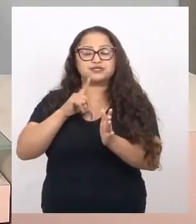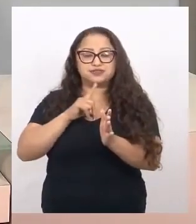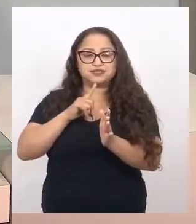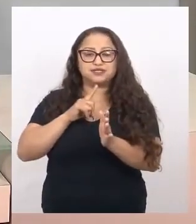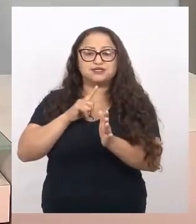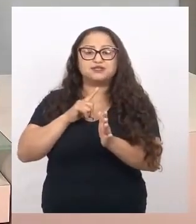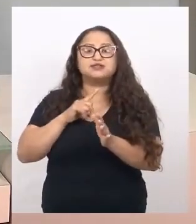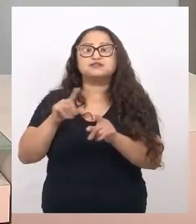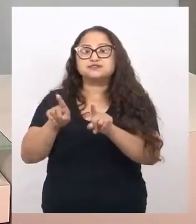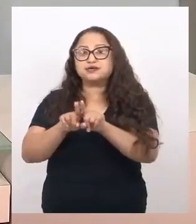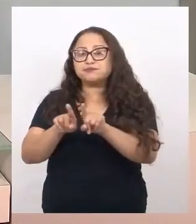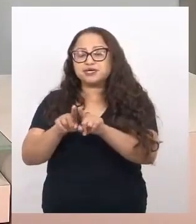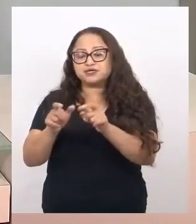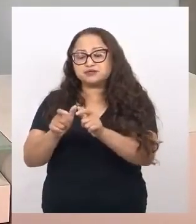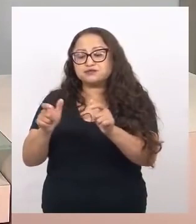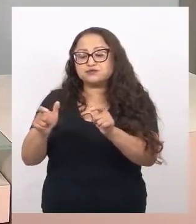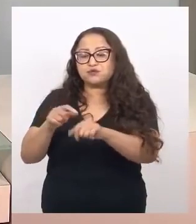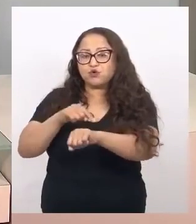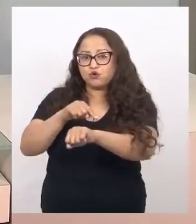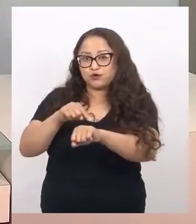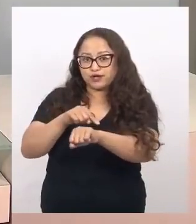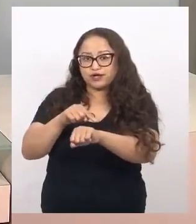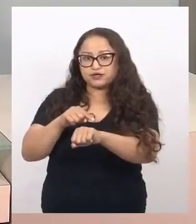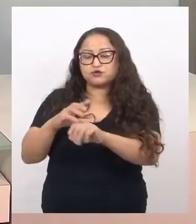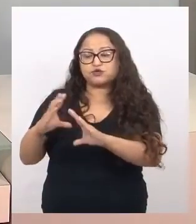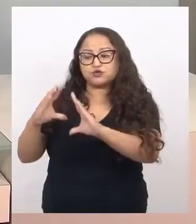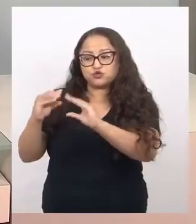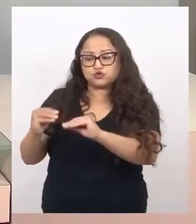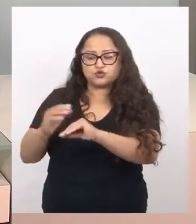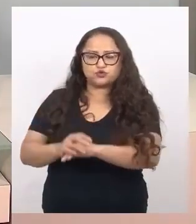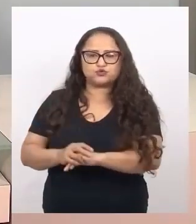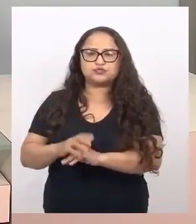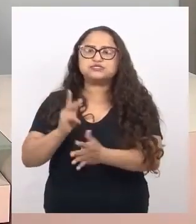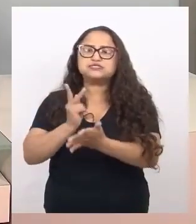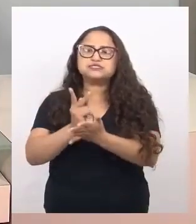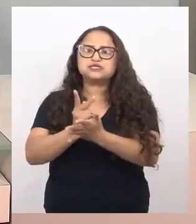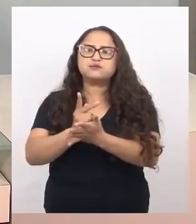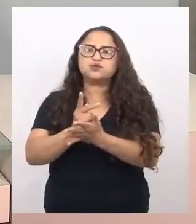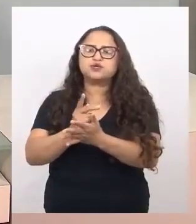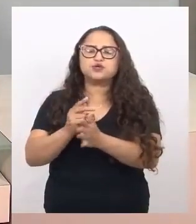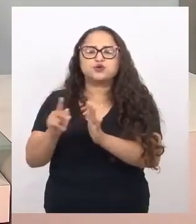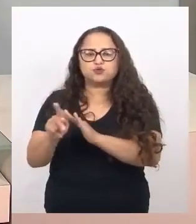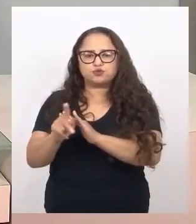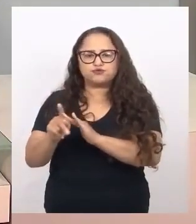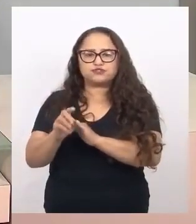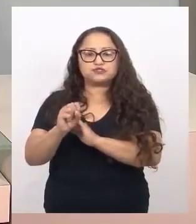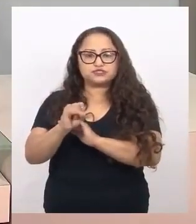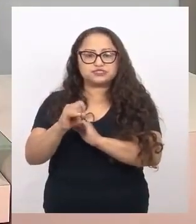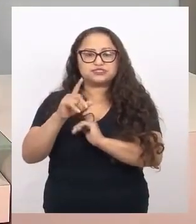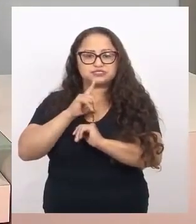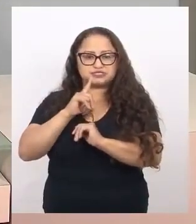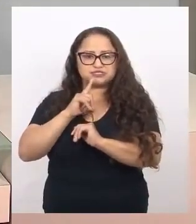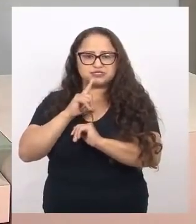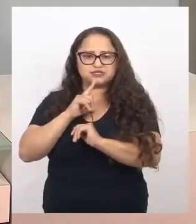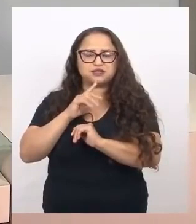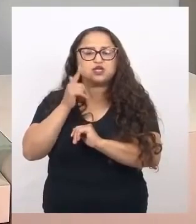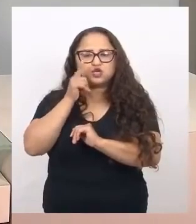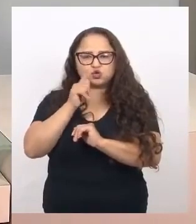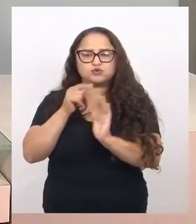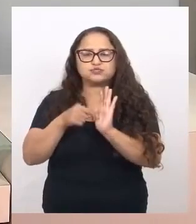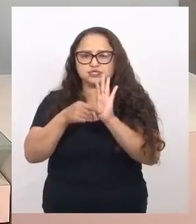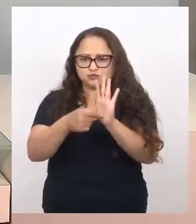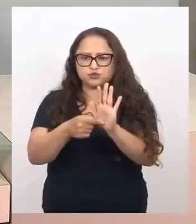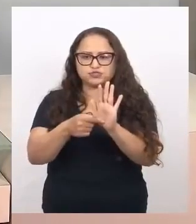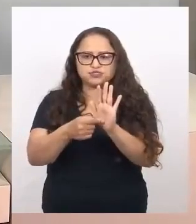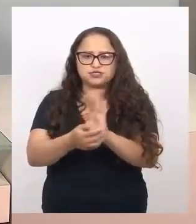na expansão e no turno. Quando o professor for manifestar interesse, se tiver essa tela, Thaís, e você conseguir passar para o pessoal